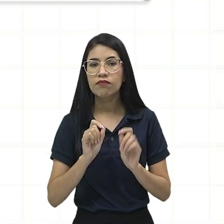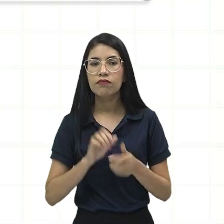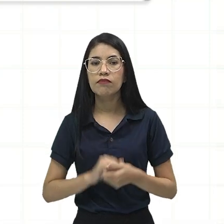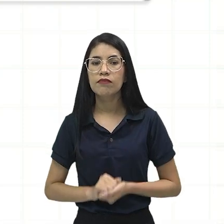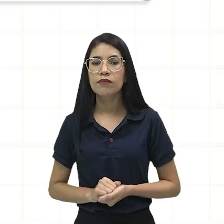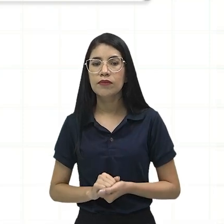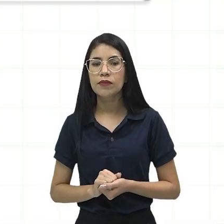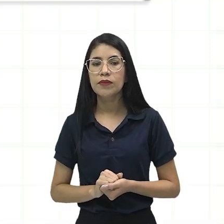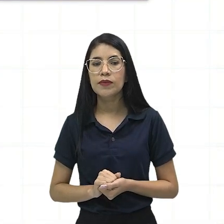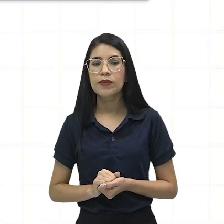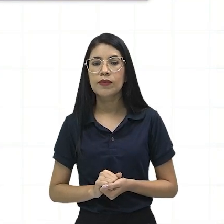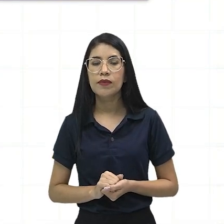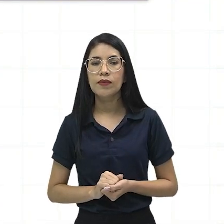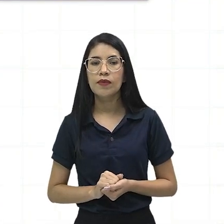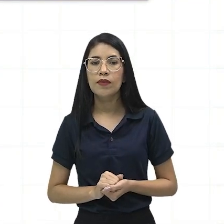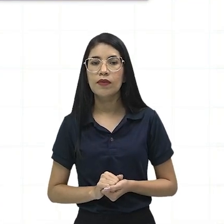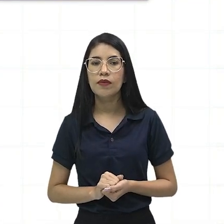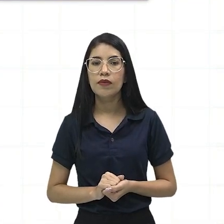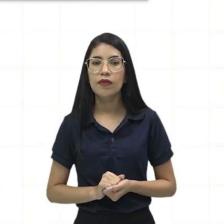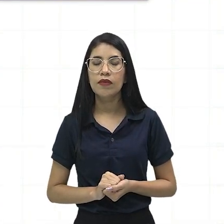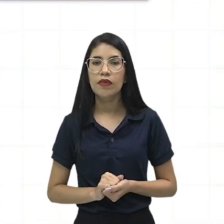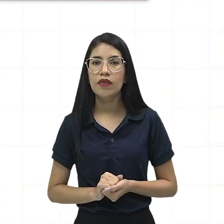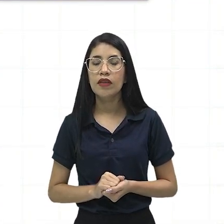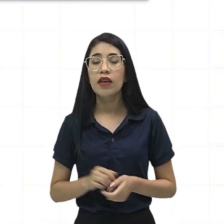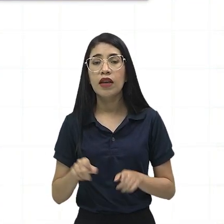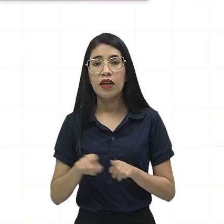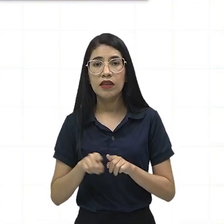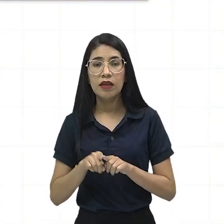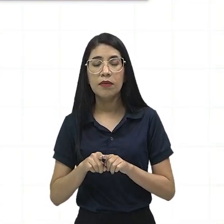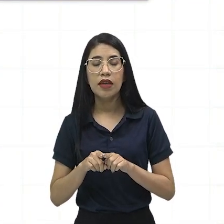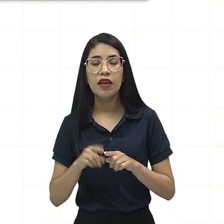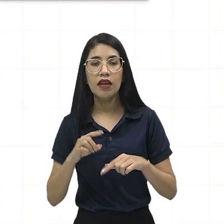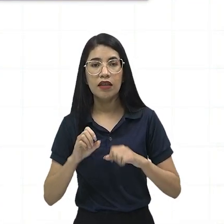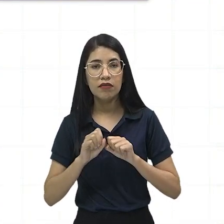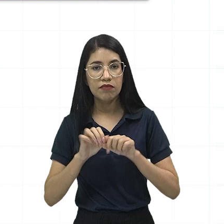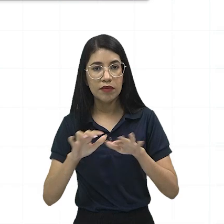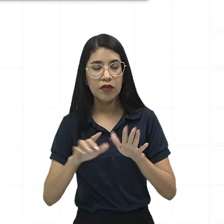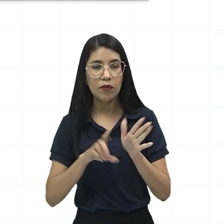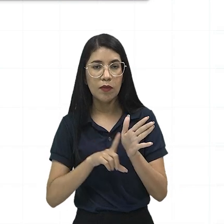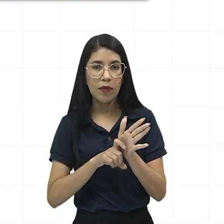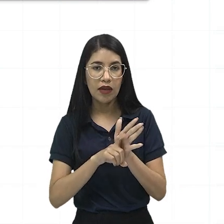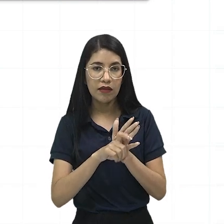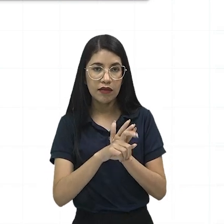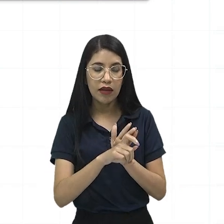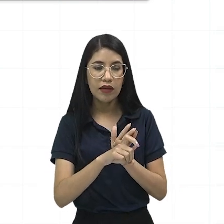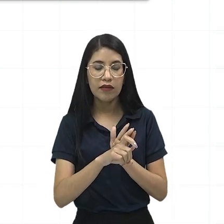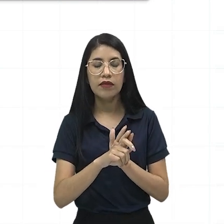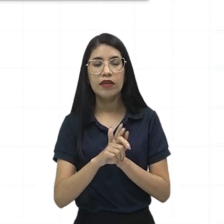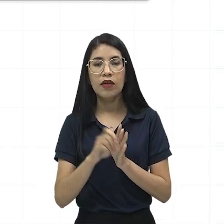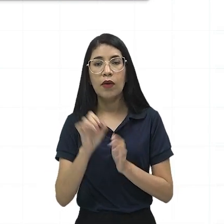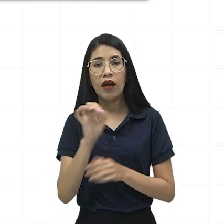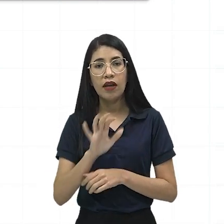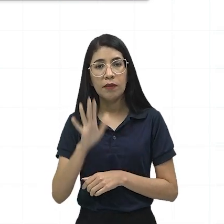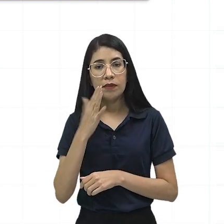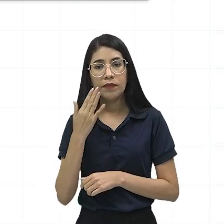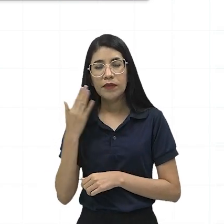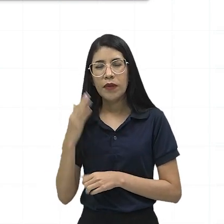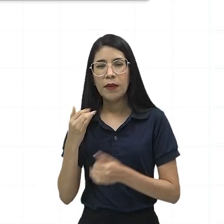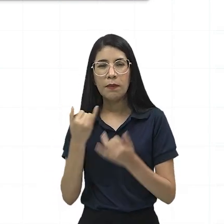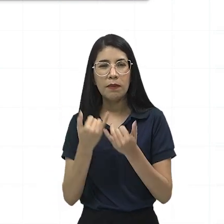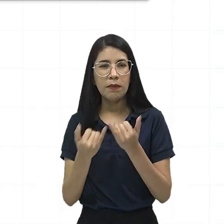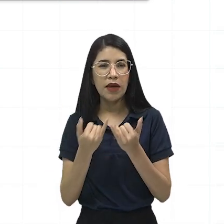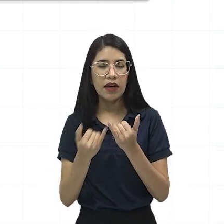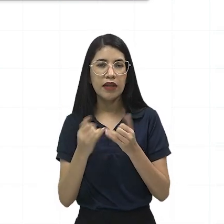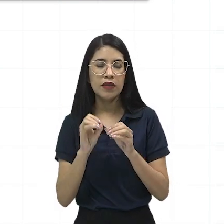dele. Então, a gonorreia ela é causada por uma bactéria. E sim, esse aspecto é como se fosse